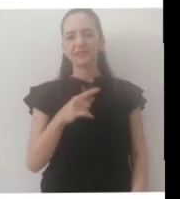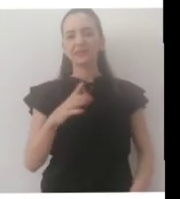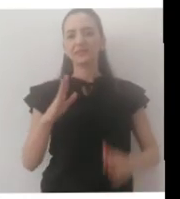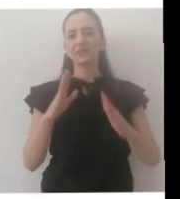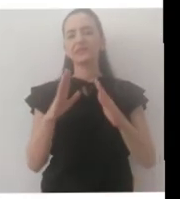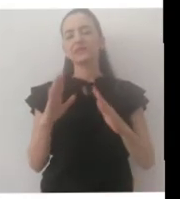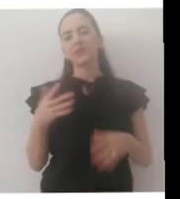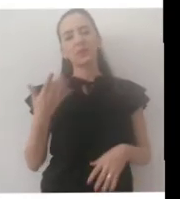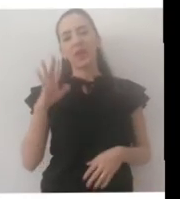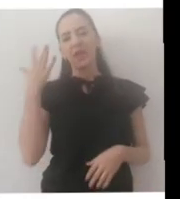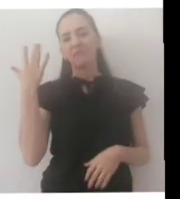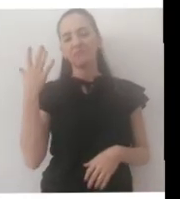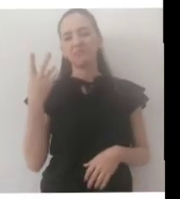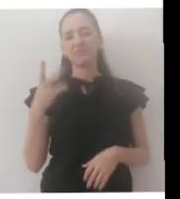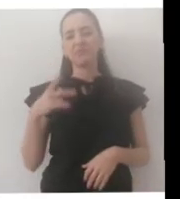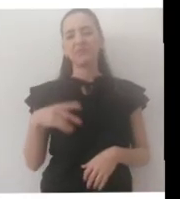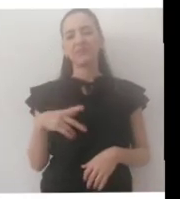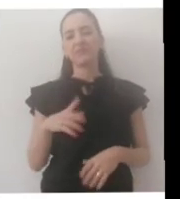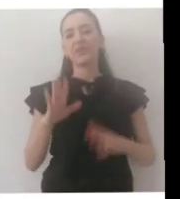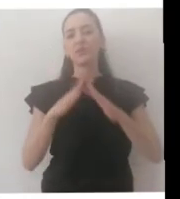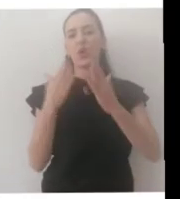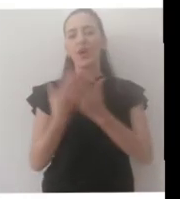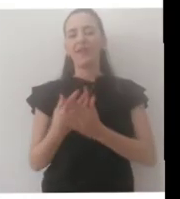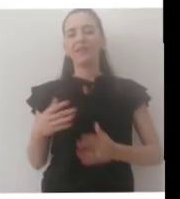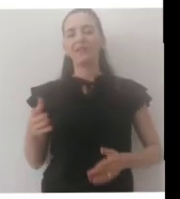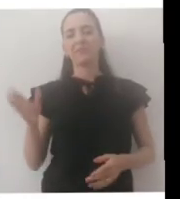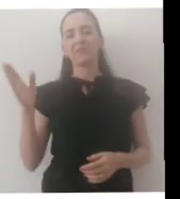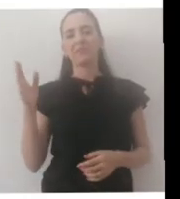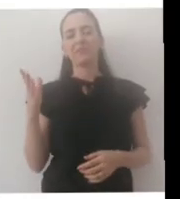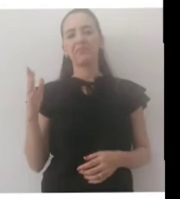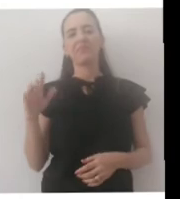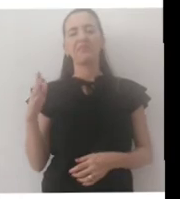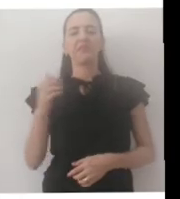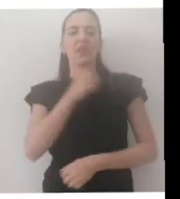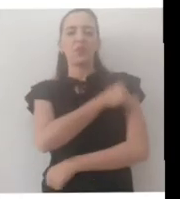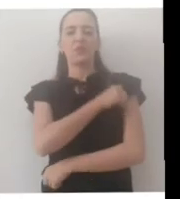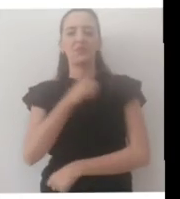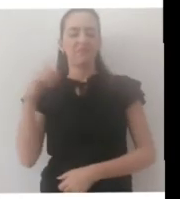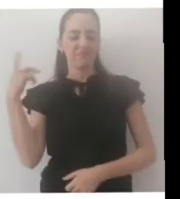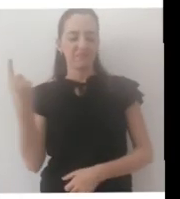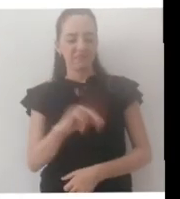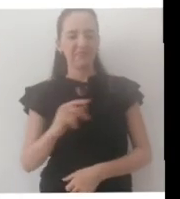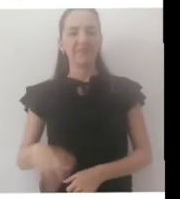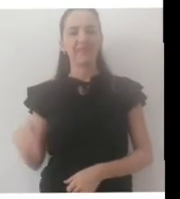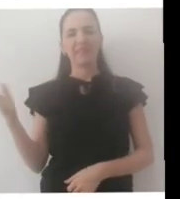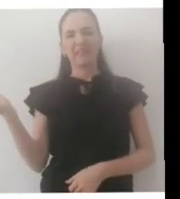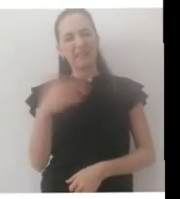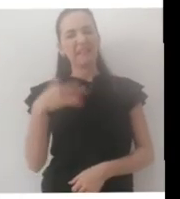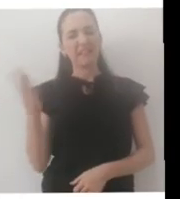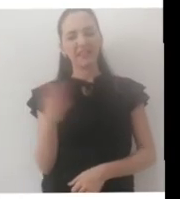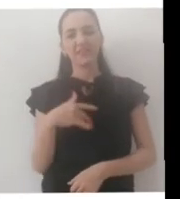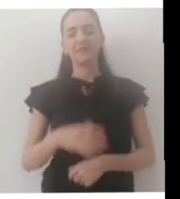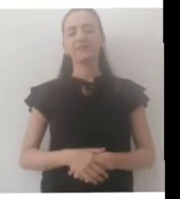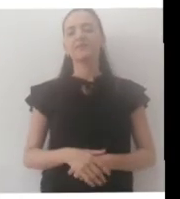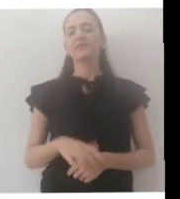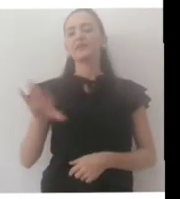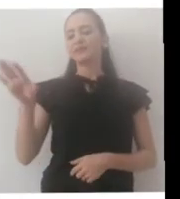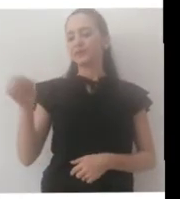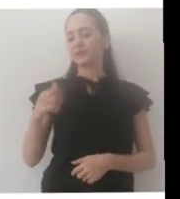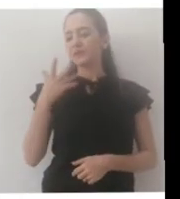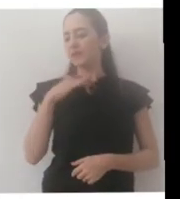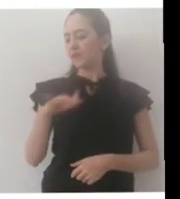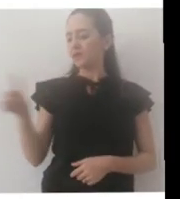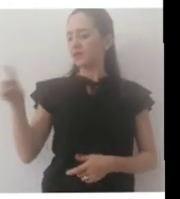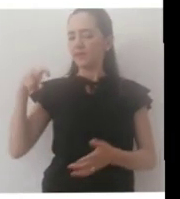por exemplo, contato com a criança que está apanhando na escola. O pai ir lá e